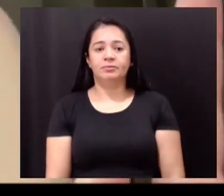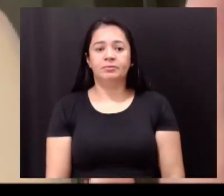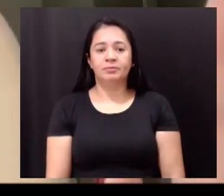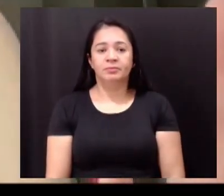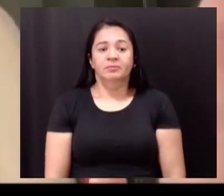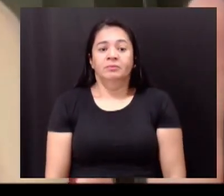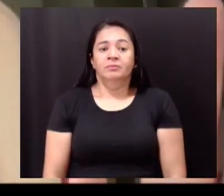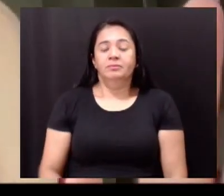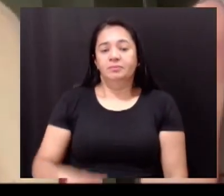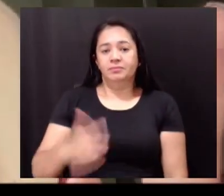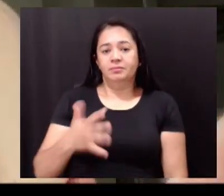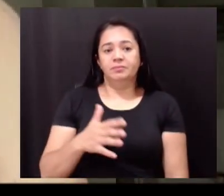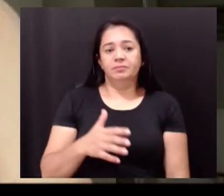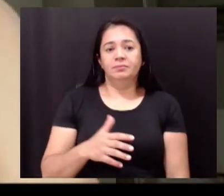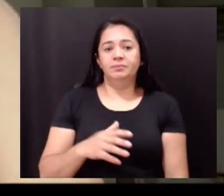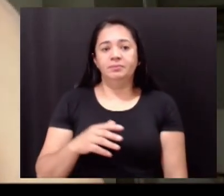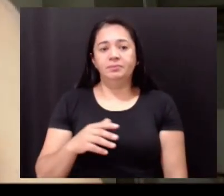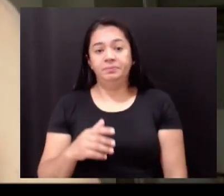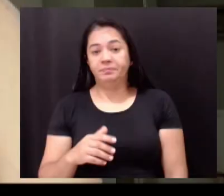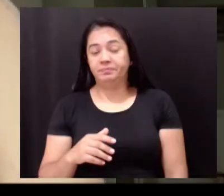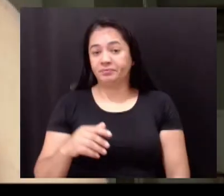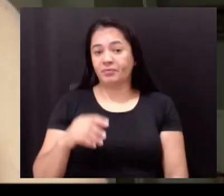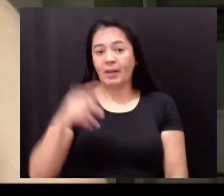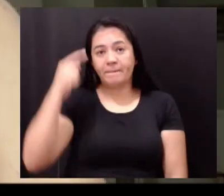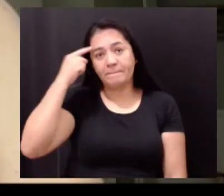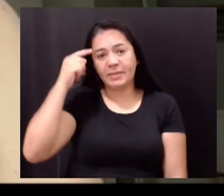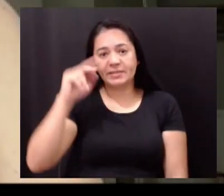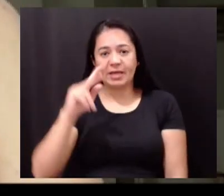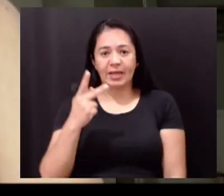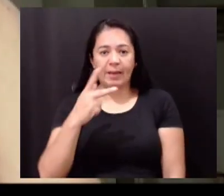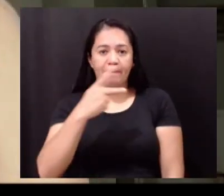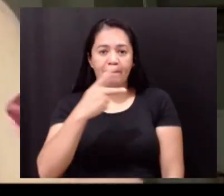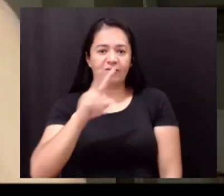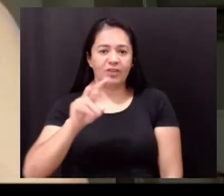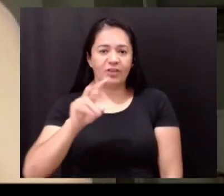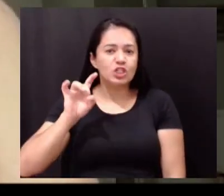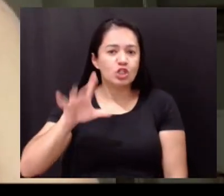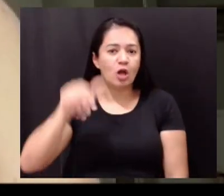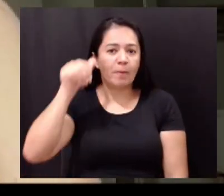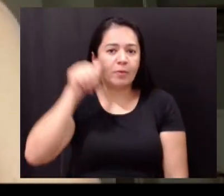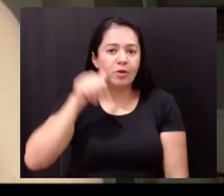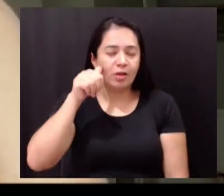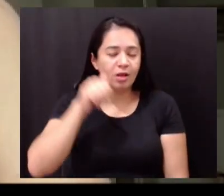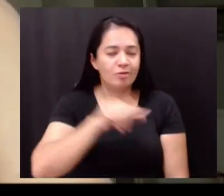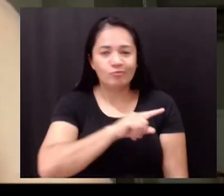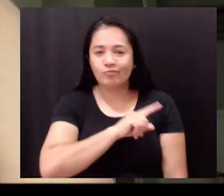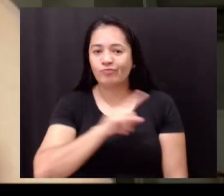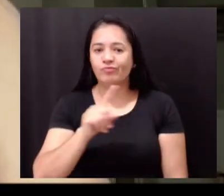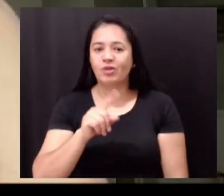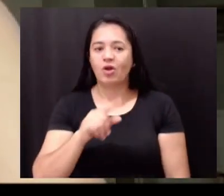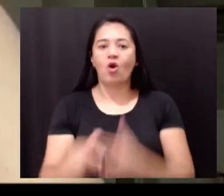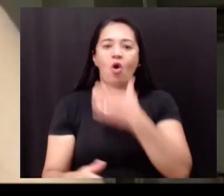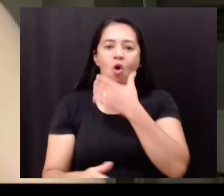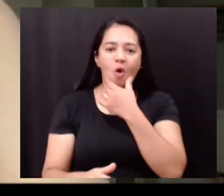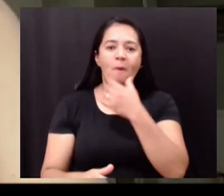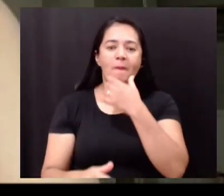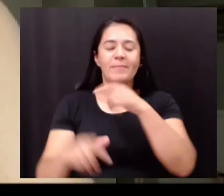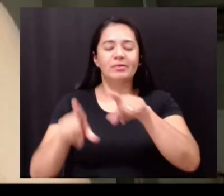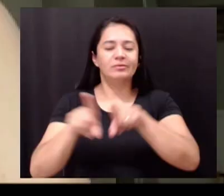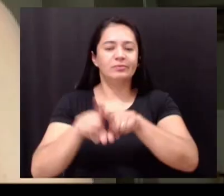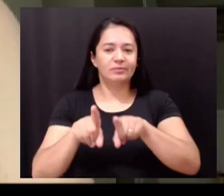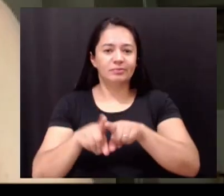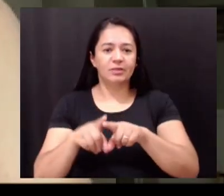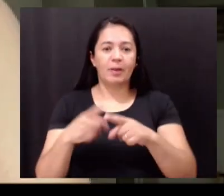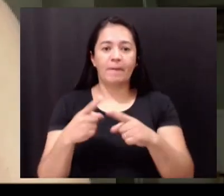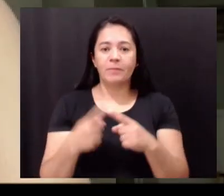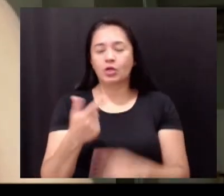coisa só de mulher, e não é, né? Mas é importante a gente lembrar que tem alguns outros fatores de risco que facilitam essa infecção